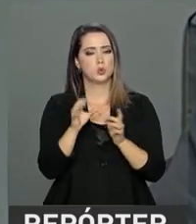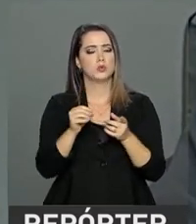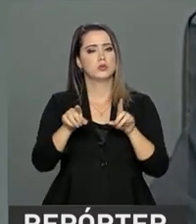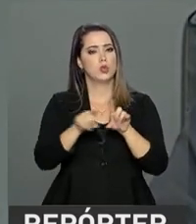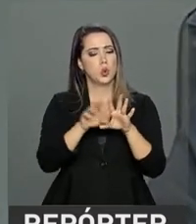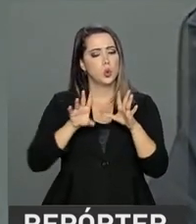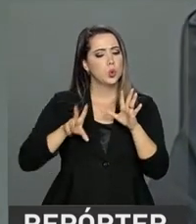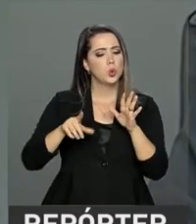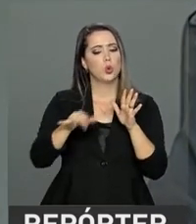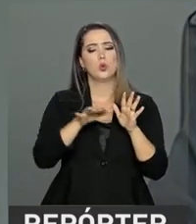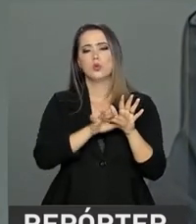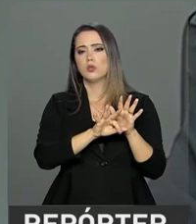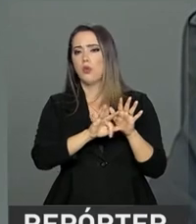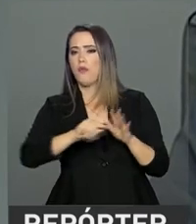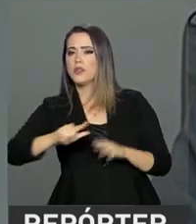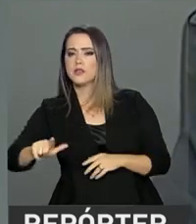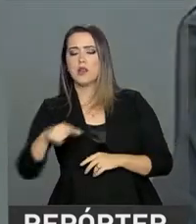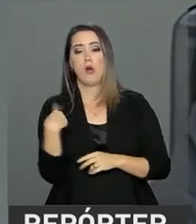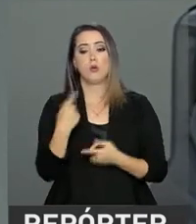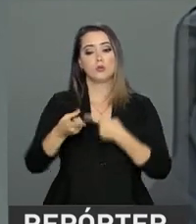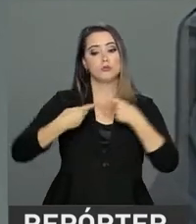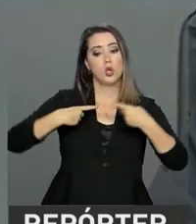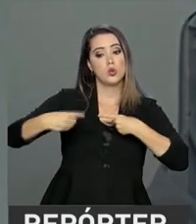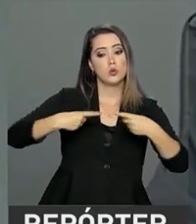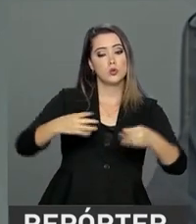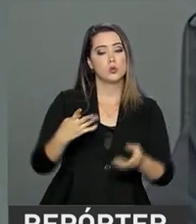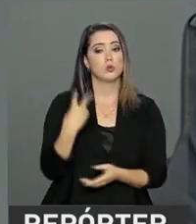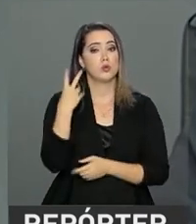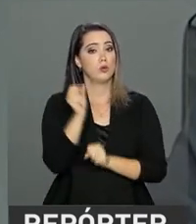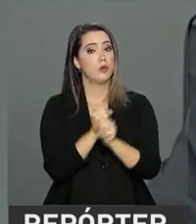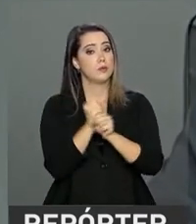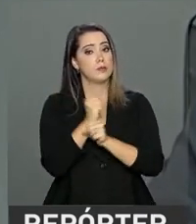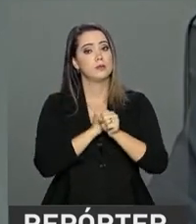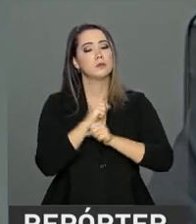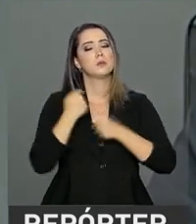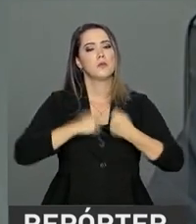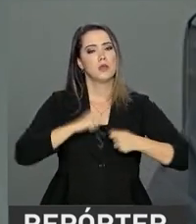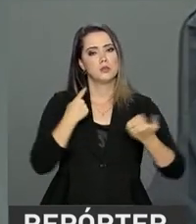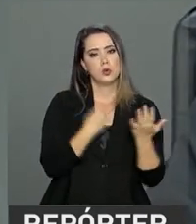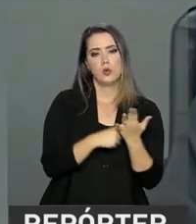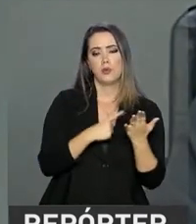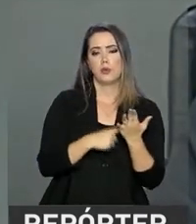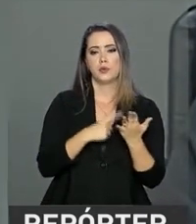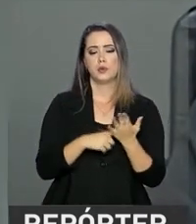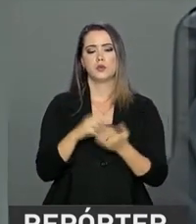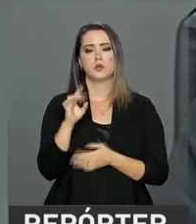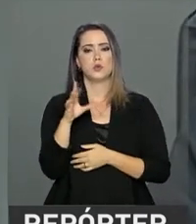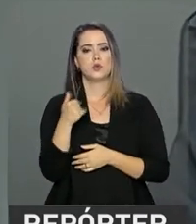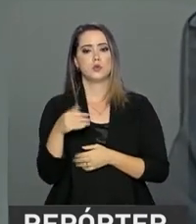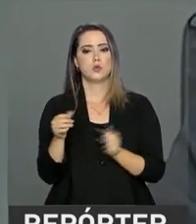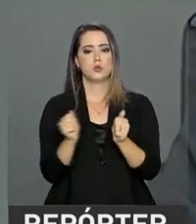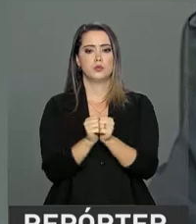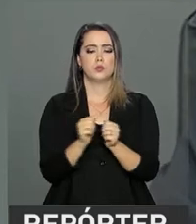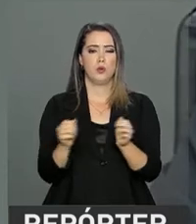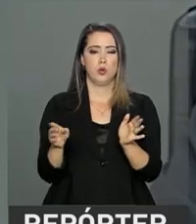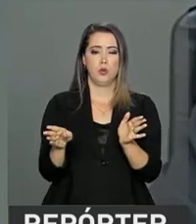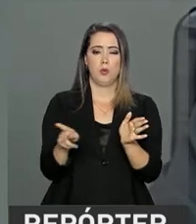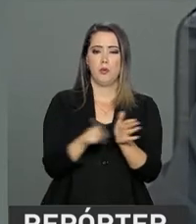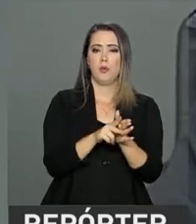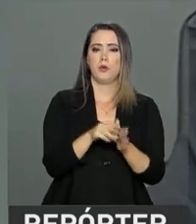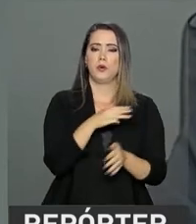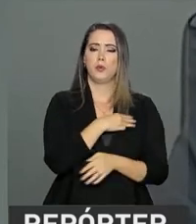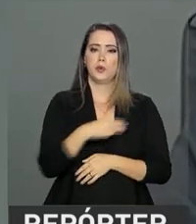estamos debatendo ao longo desses últimos quase 2 anos, evidentemente é o compromisso aqui não só do Ministério da Fazenda, mas do